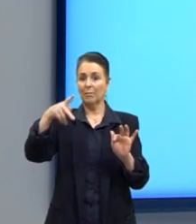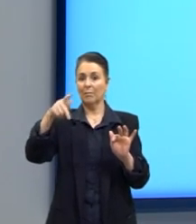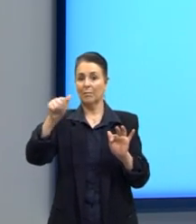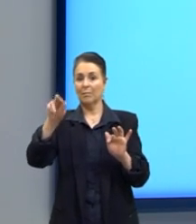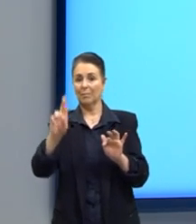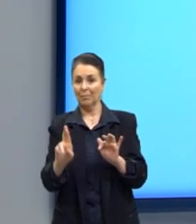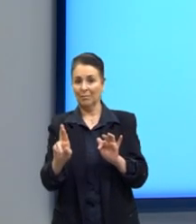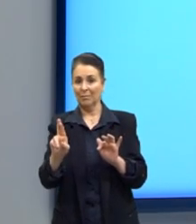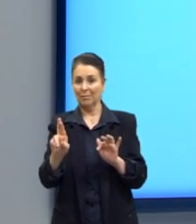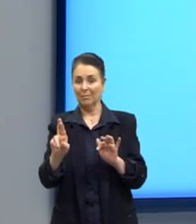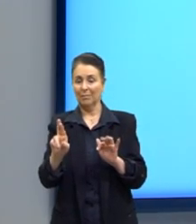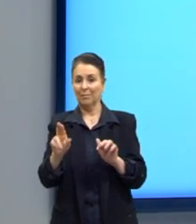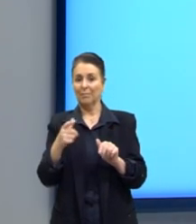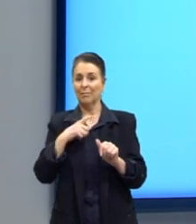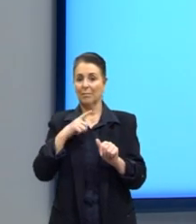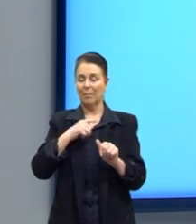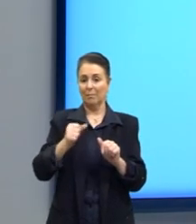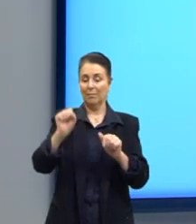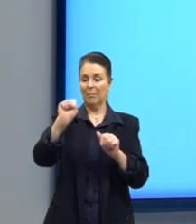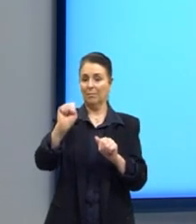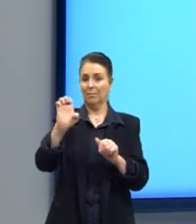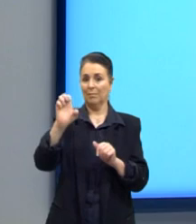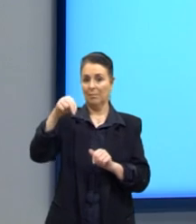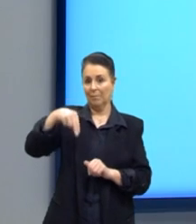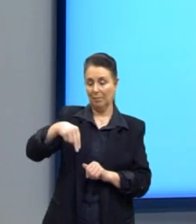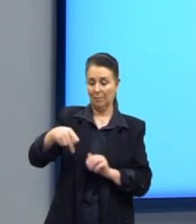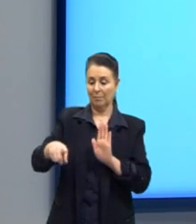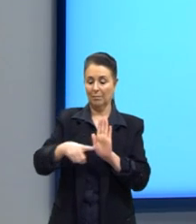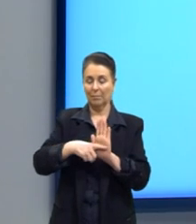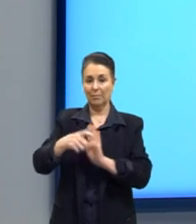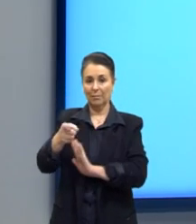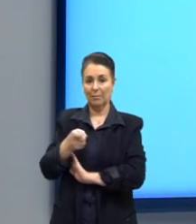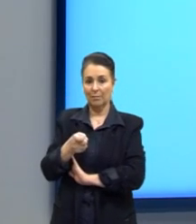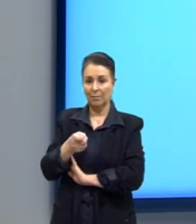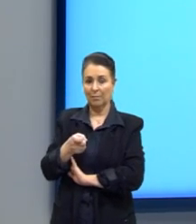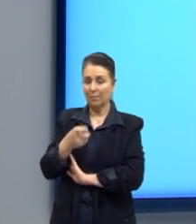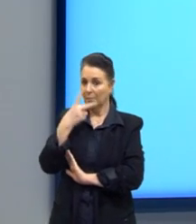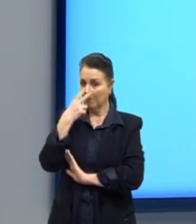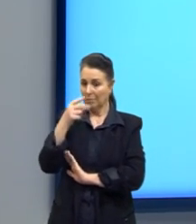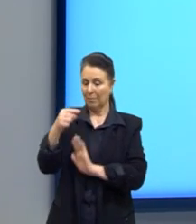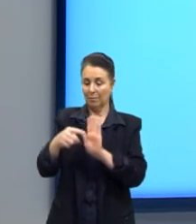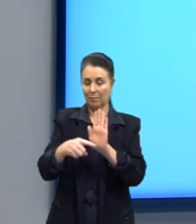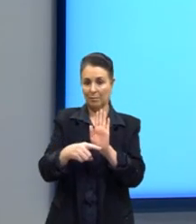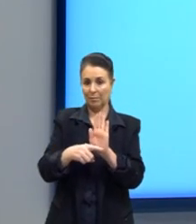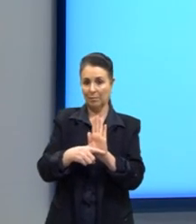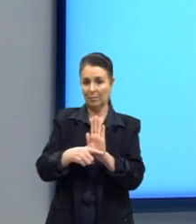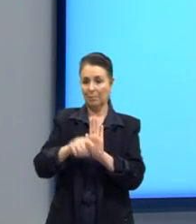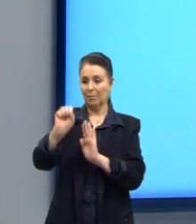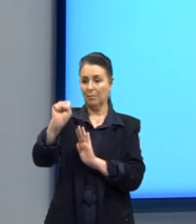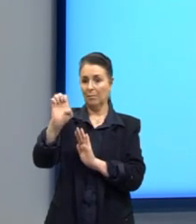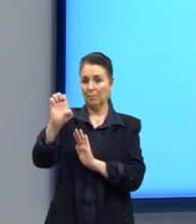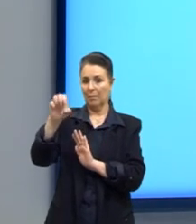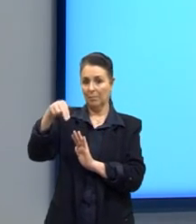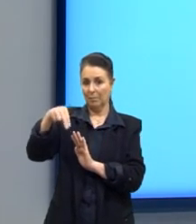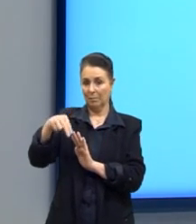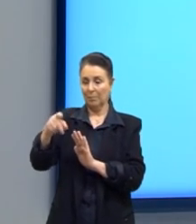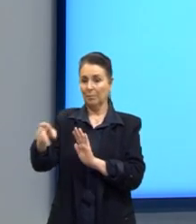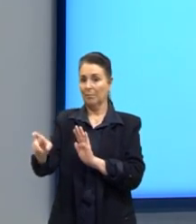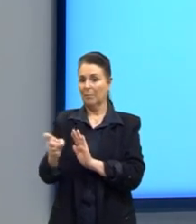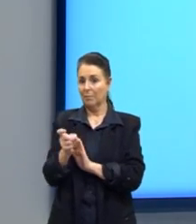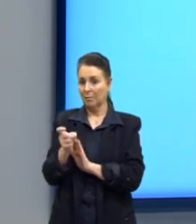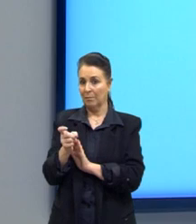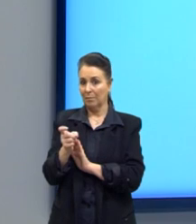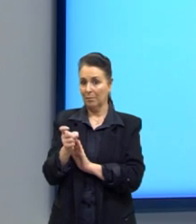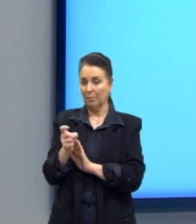nós considerarmos seno de - x é igual a menos seno de x se